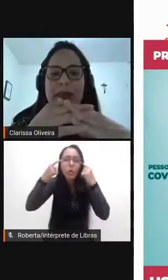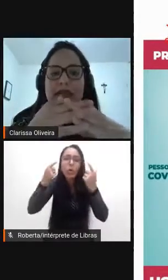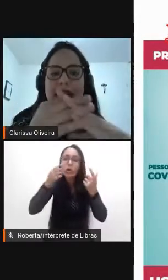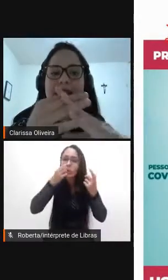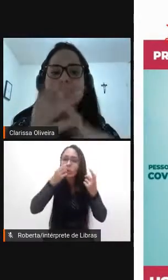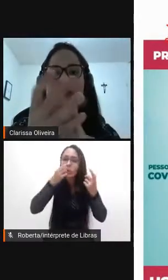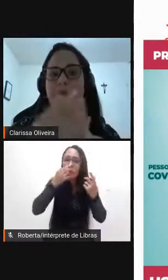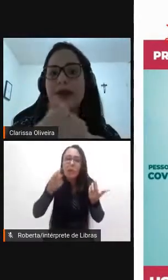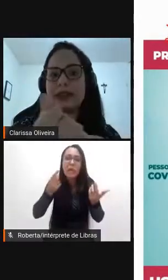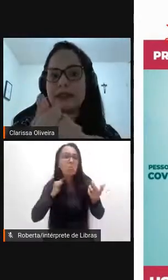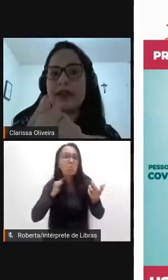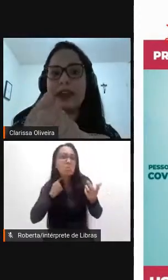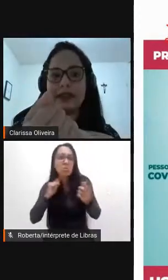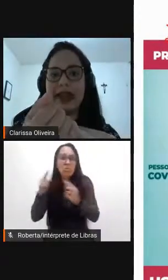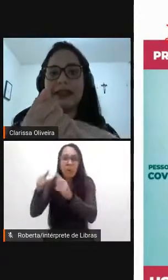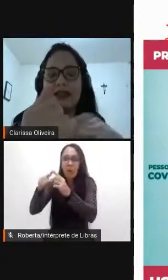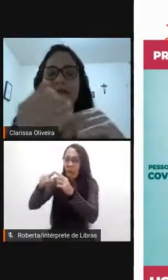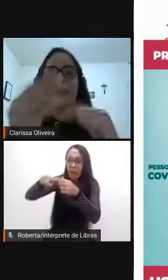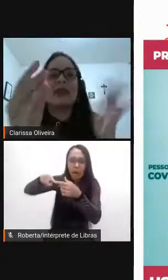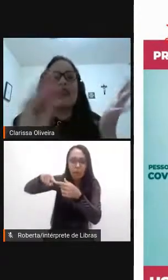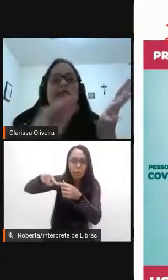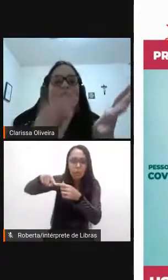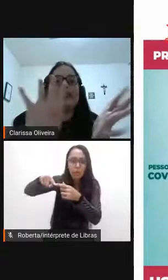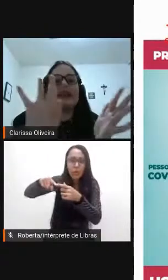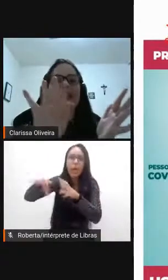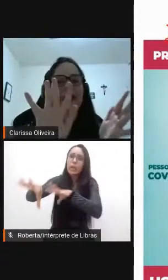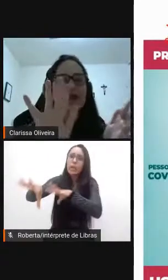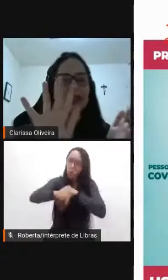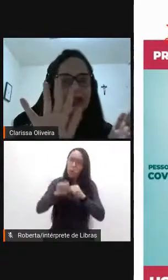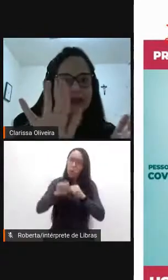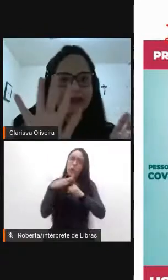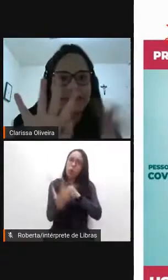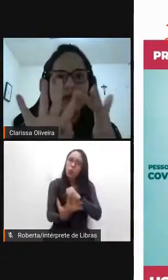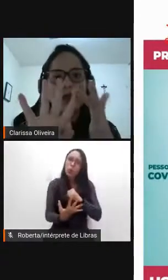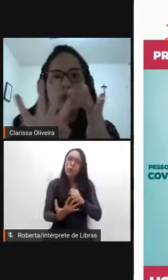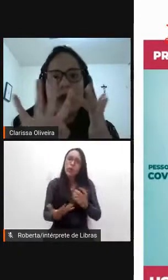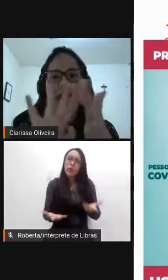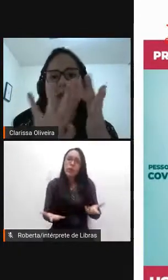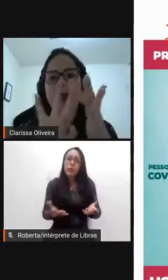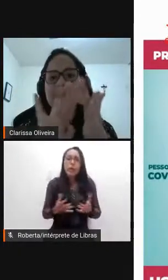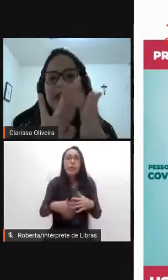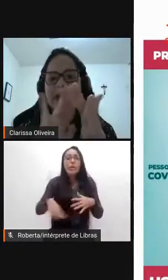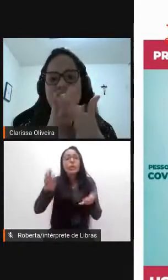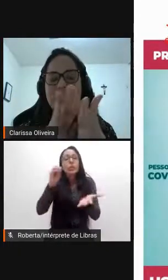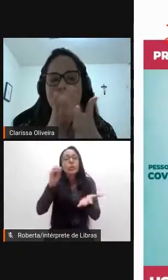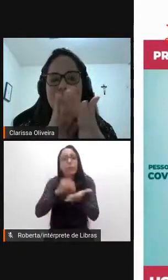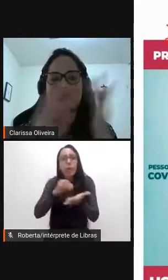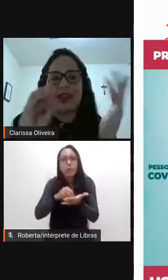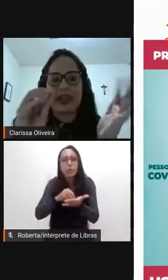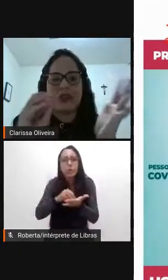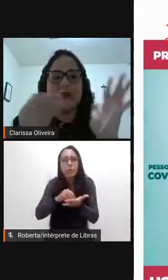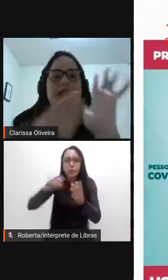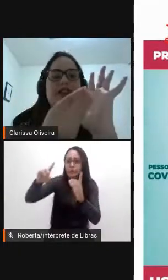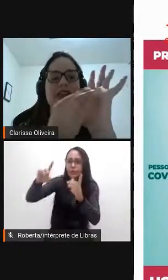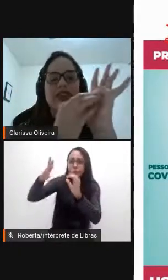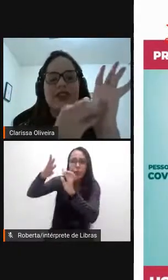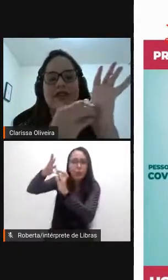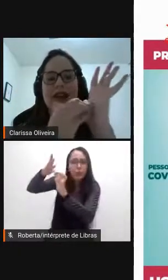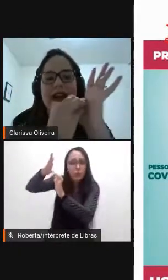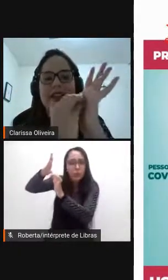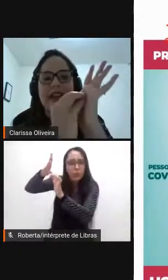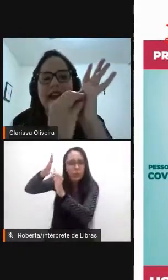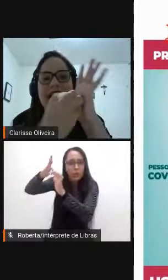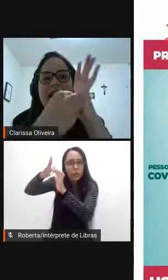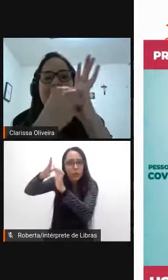e contaminadas, e a gente pode se infectar assim. Então, se está faltando as pontinhas dos dedos e as unhas, a